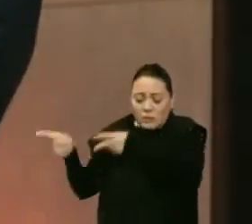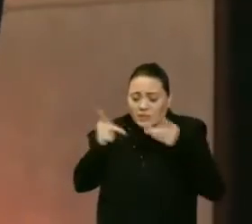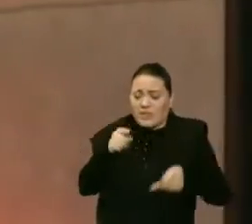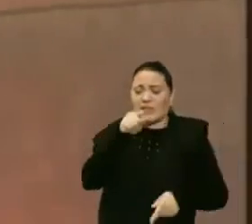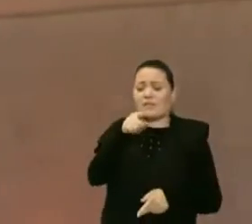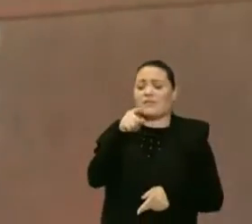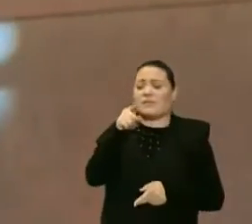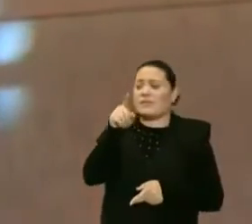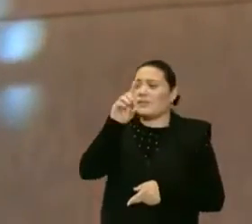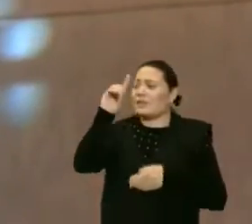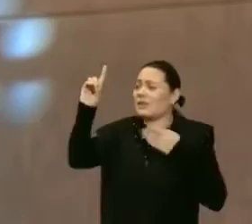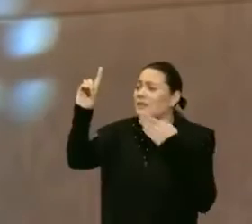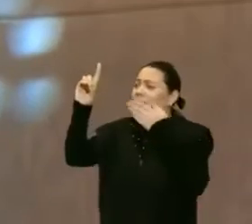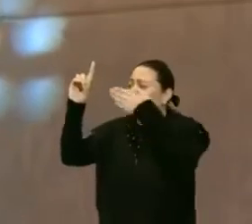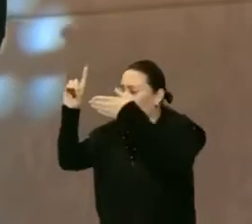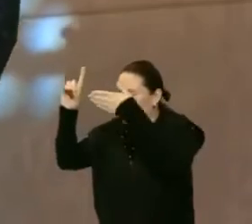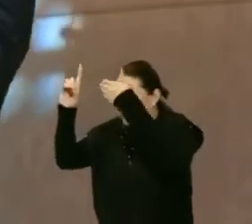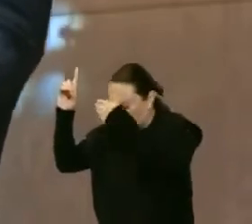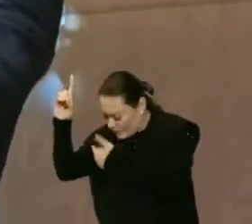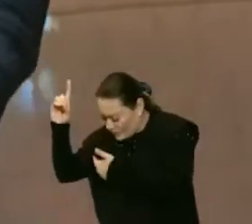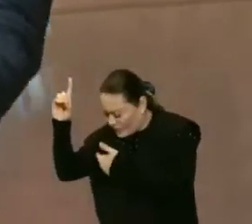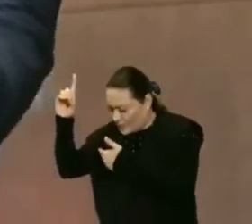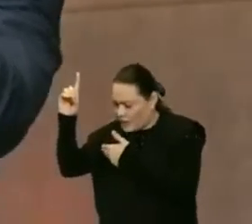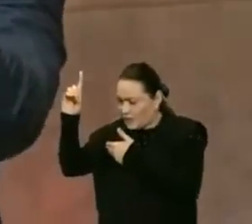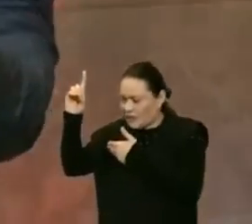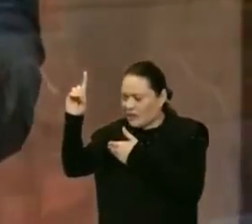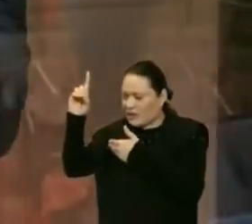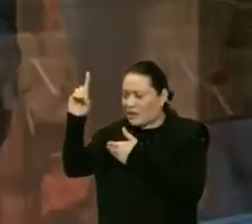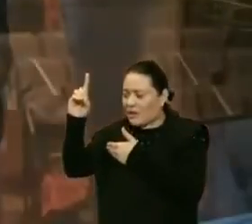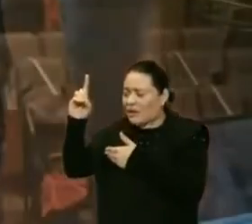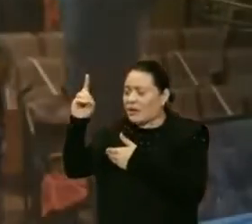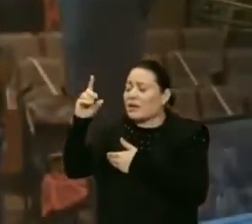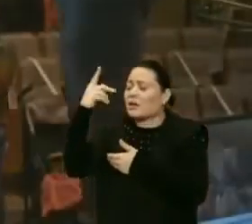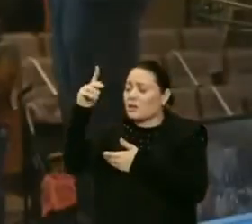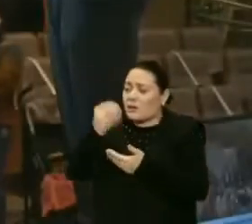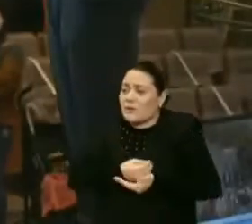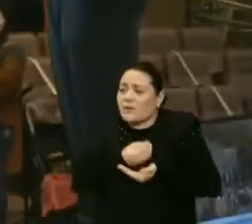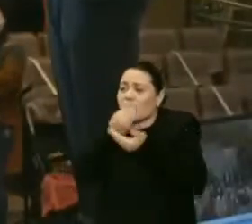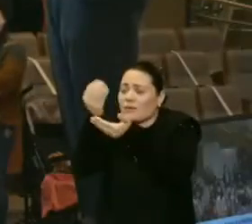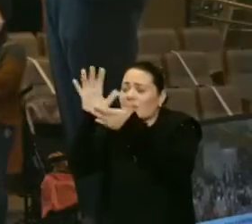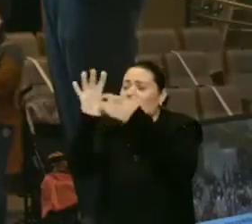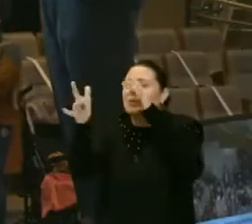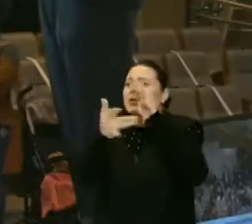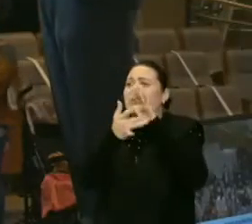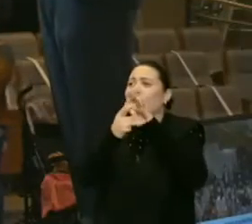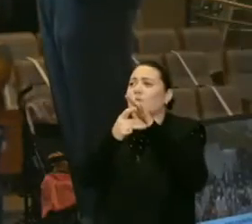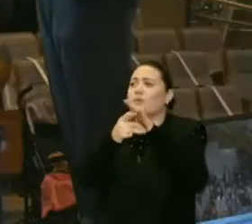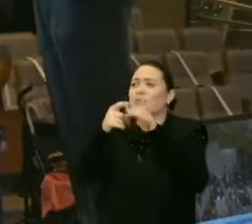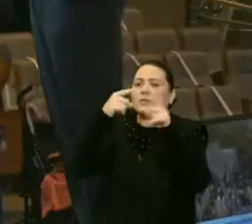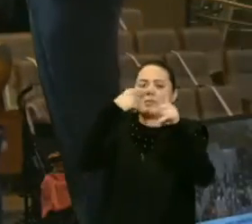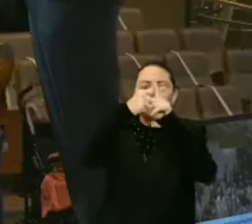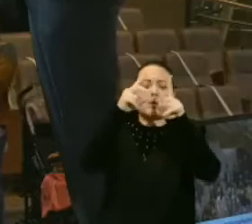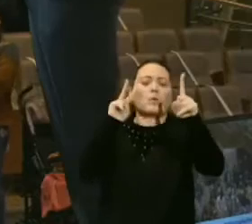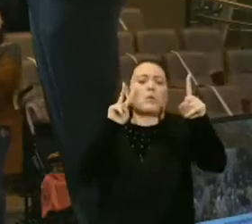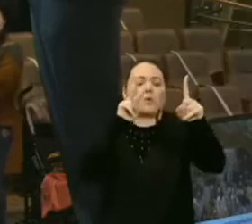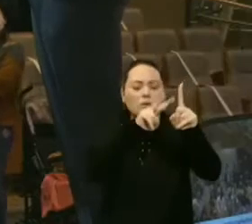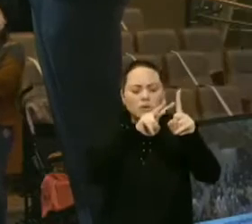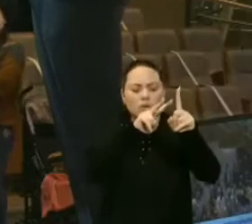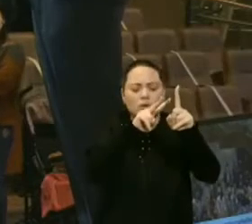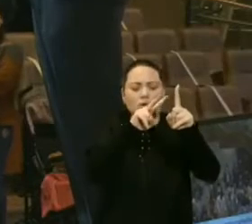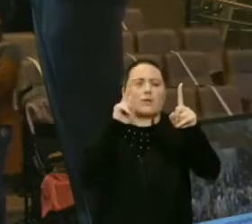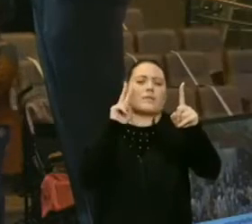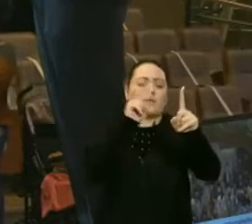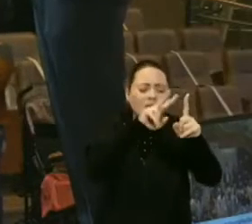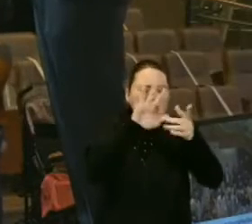a entregar a tua vida para Jesus, a olhar para a cruz, a olhar para aquele que foi estendido no madeiro.